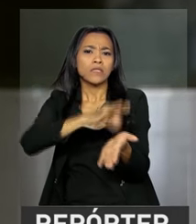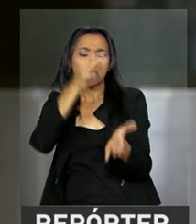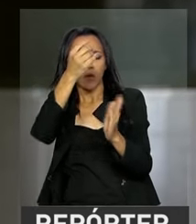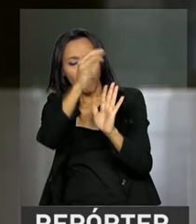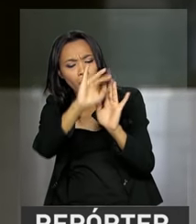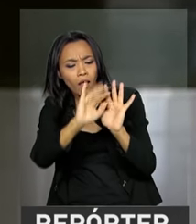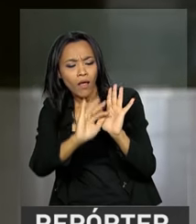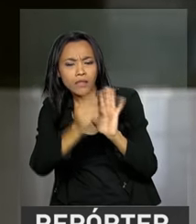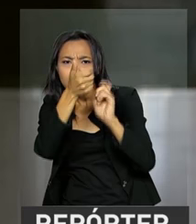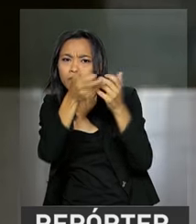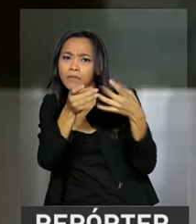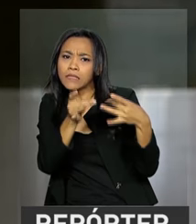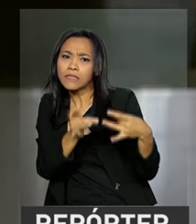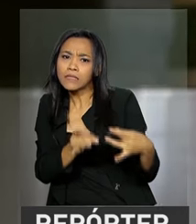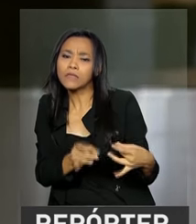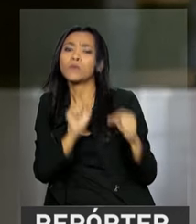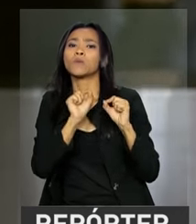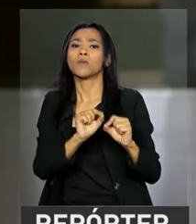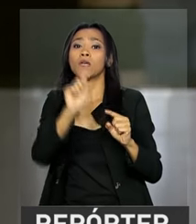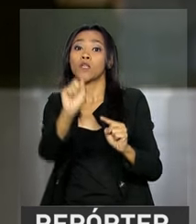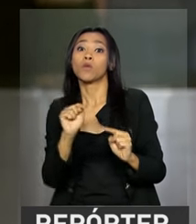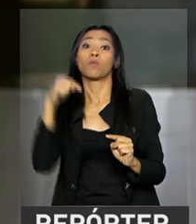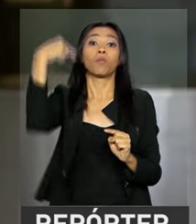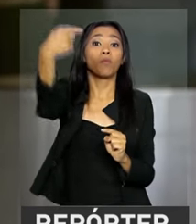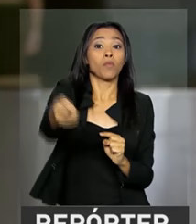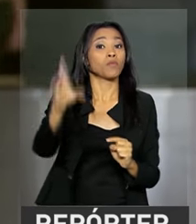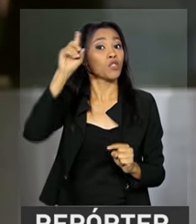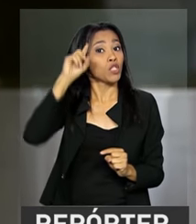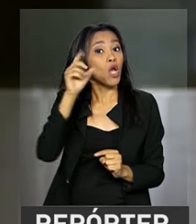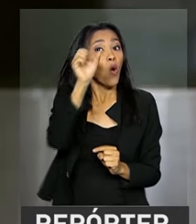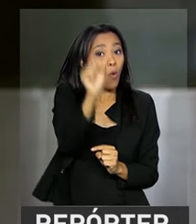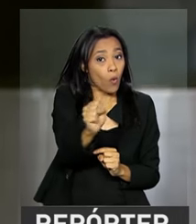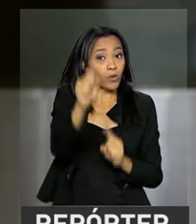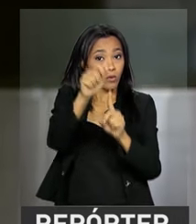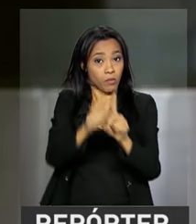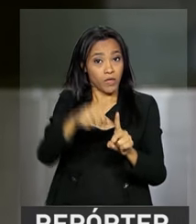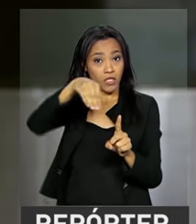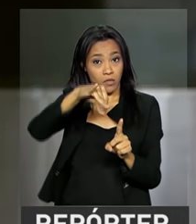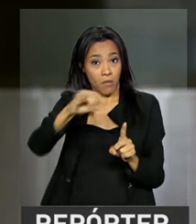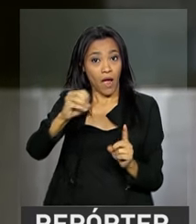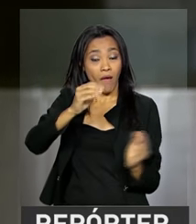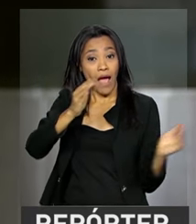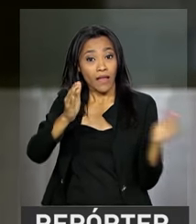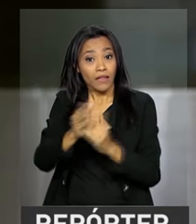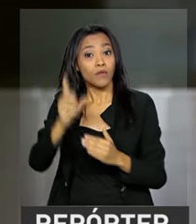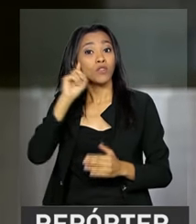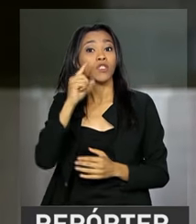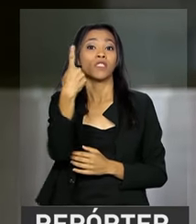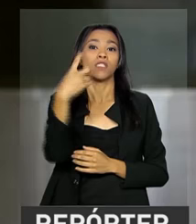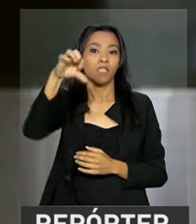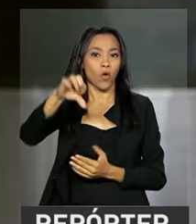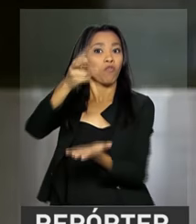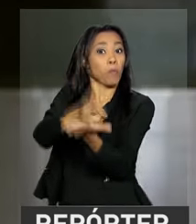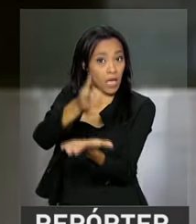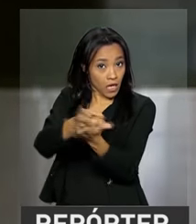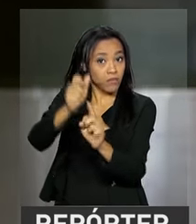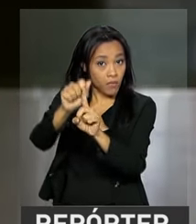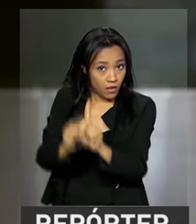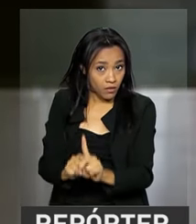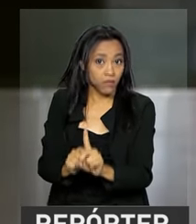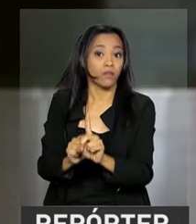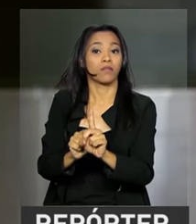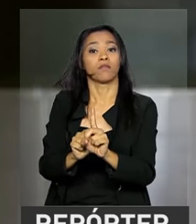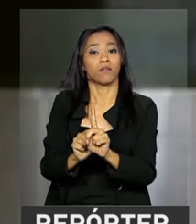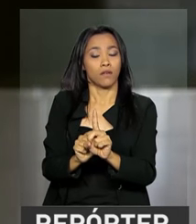Enem deste ano, elas devem ser feitas a partir do próximo dia 8 de maio, seguem até o dia 19 do mesmo mês. Elas devem ser